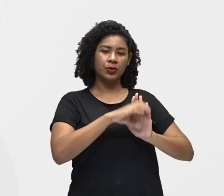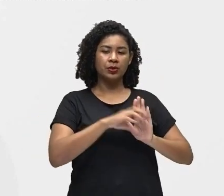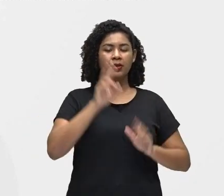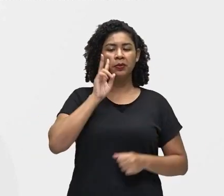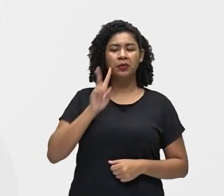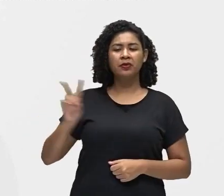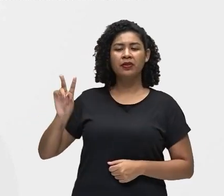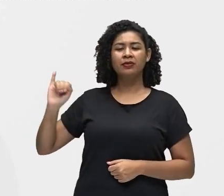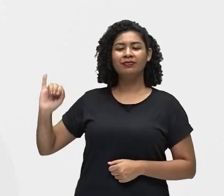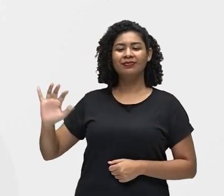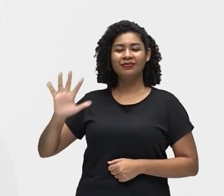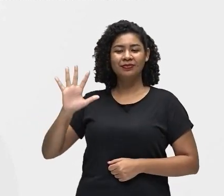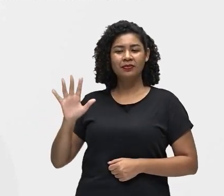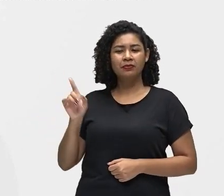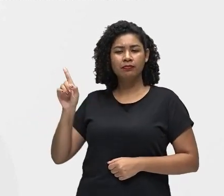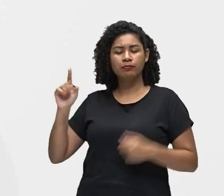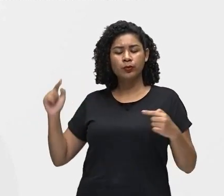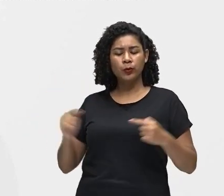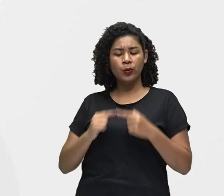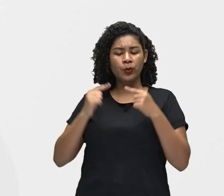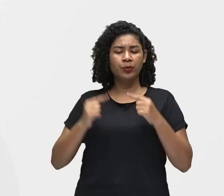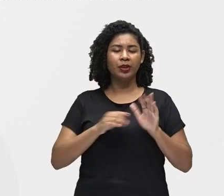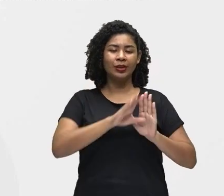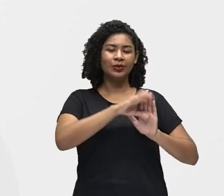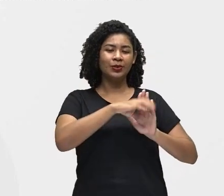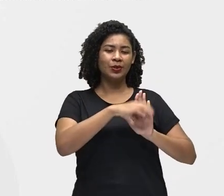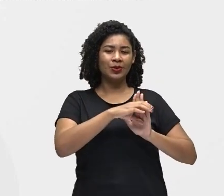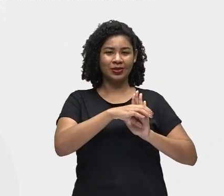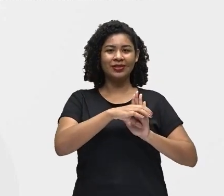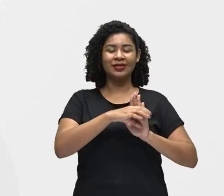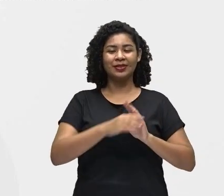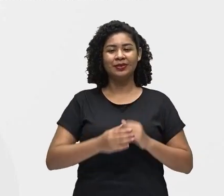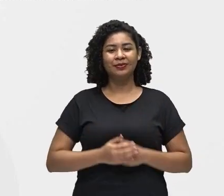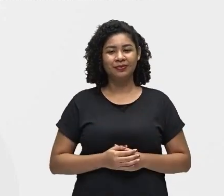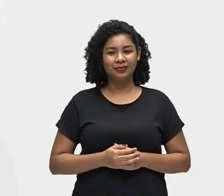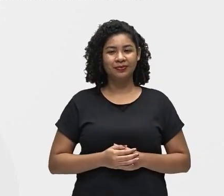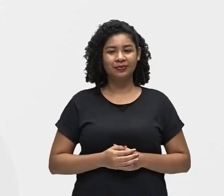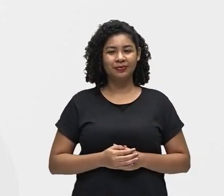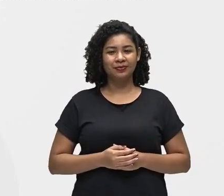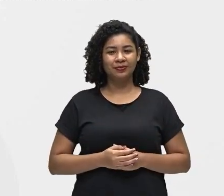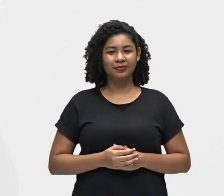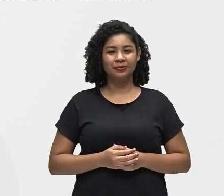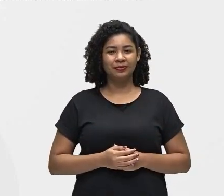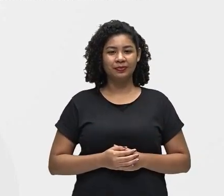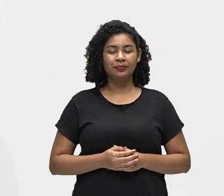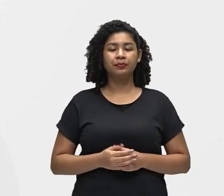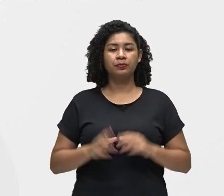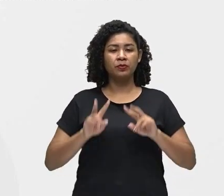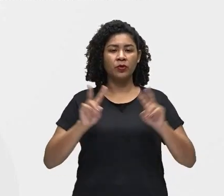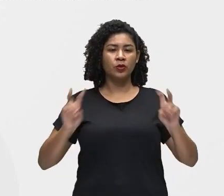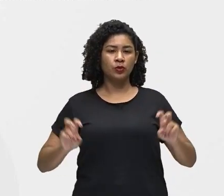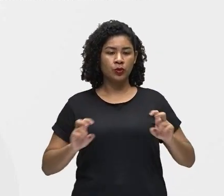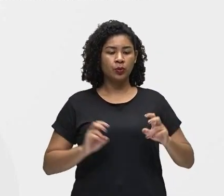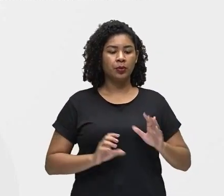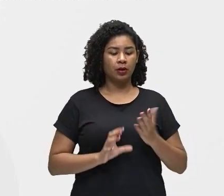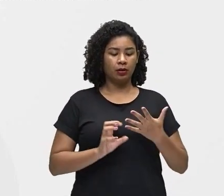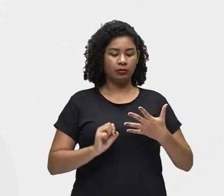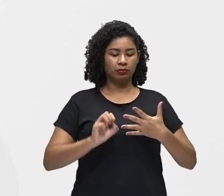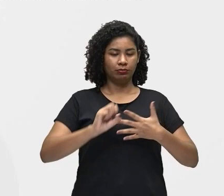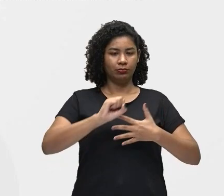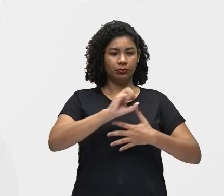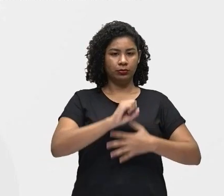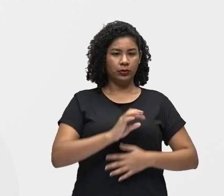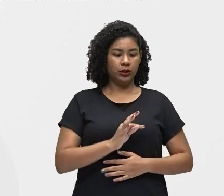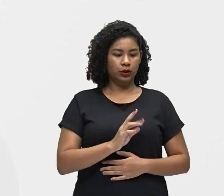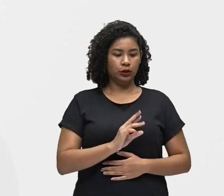para representar uma ilustração aí explicando para a gente um pouquinho mais sobre cadeia trófica, né, que é uma sequência